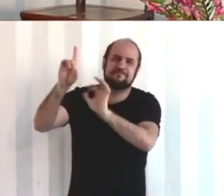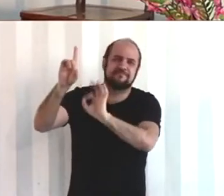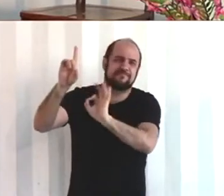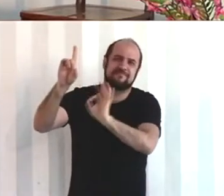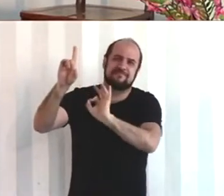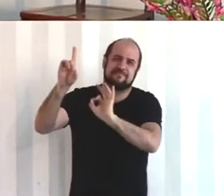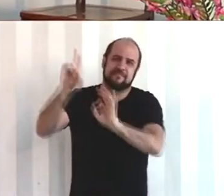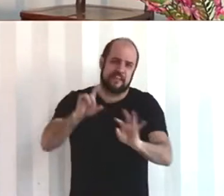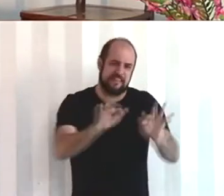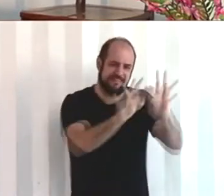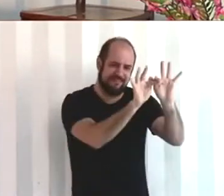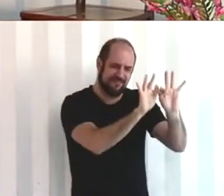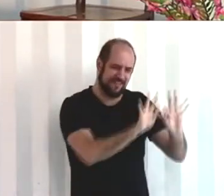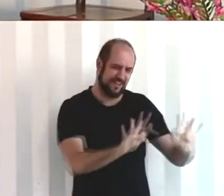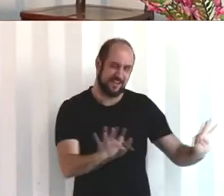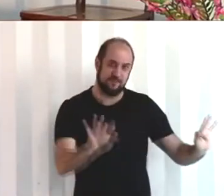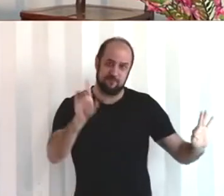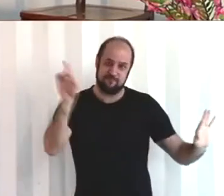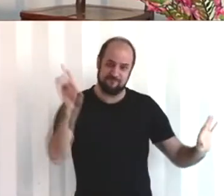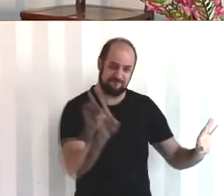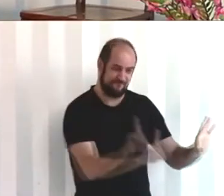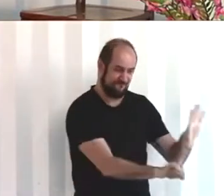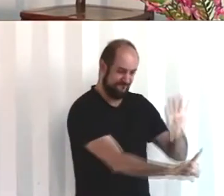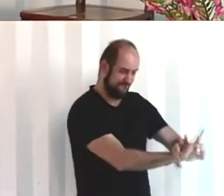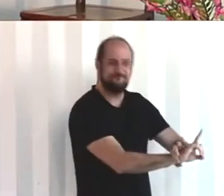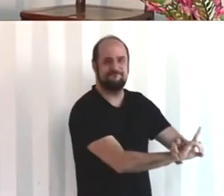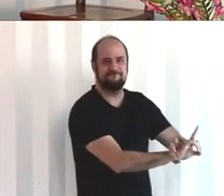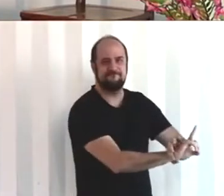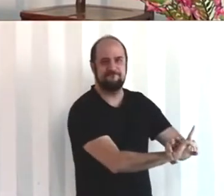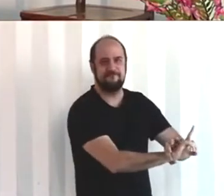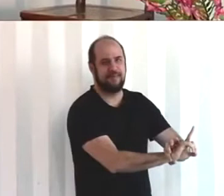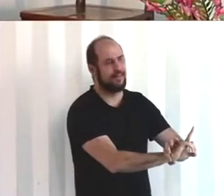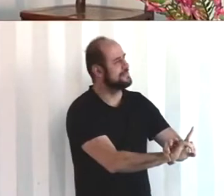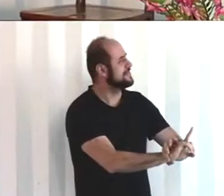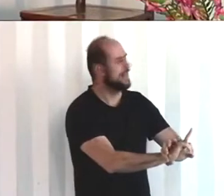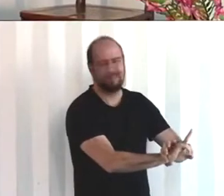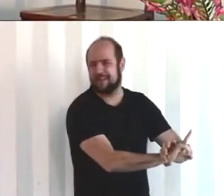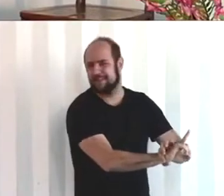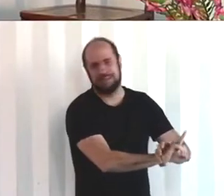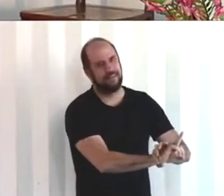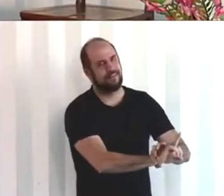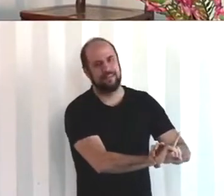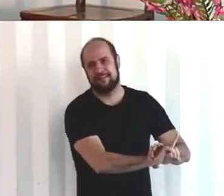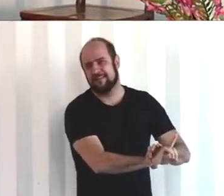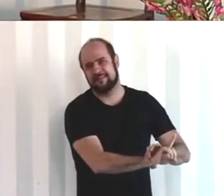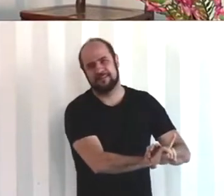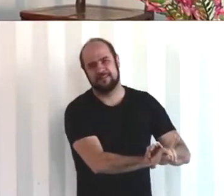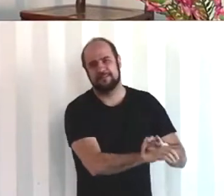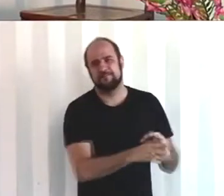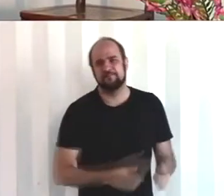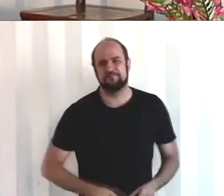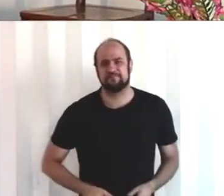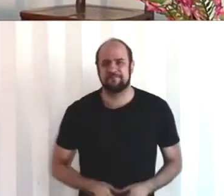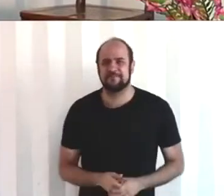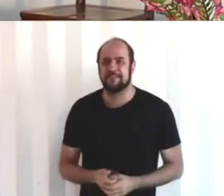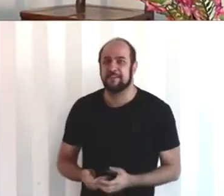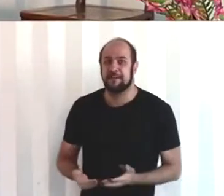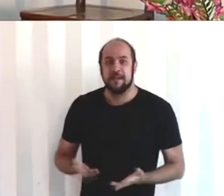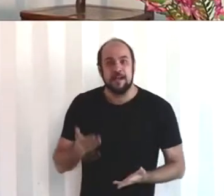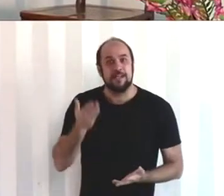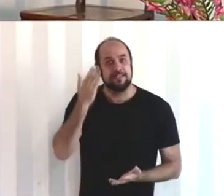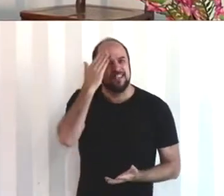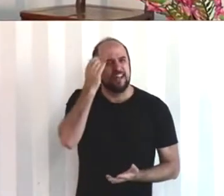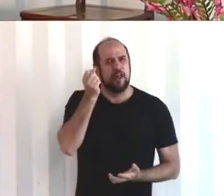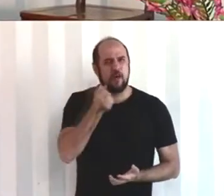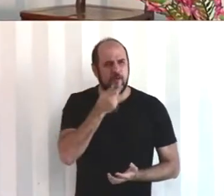casa que eu edifiquei. Salomão tem consciência que é impossível construir um lugar